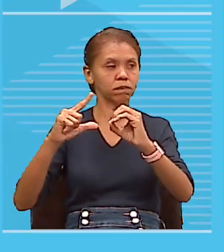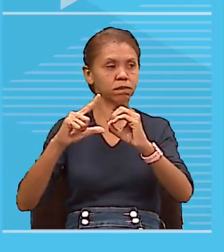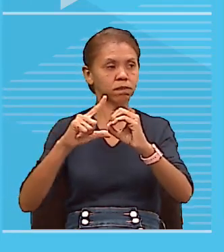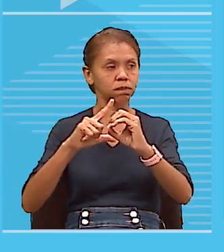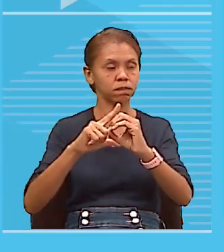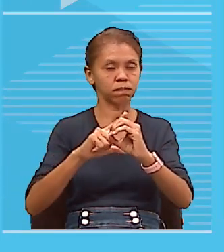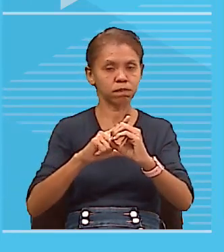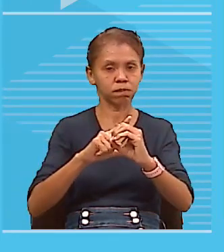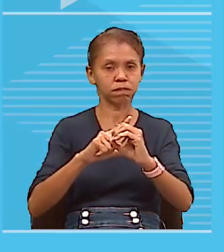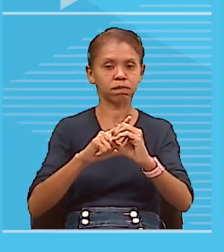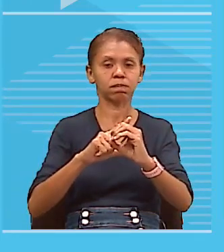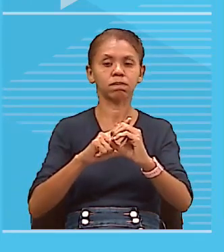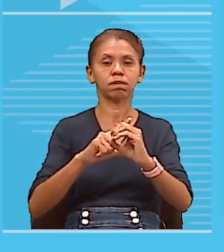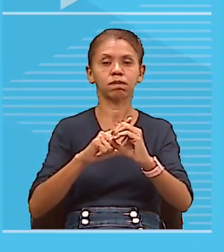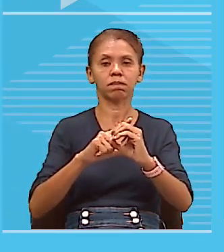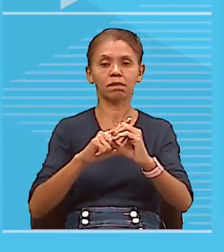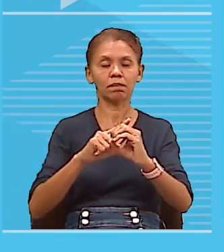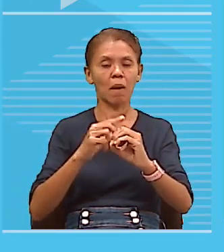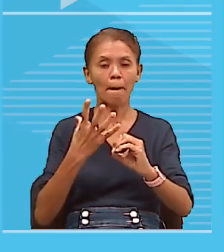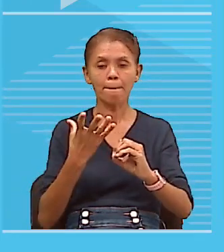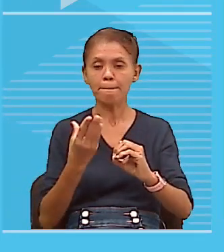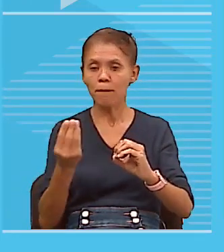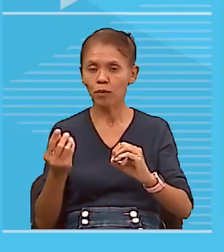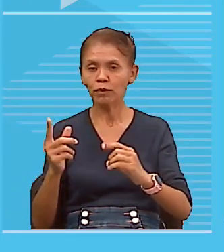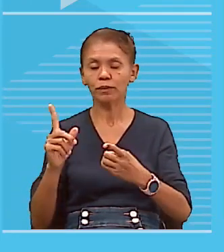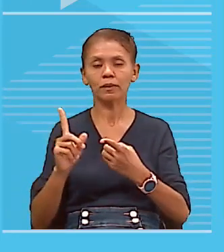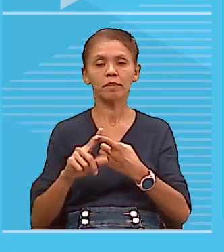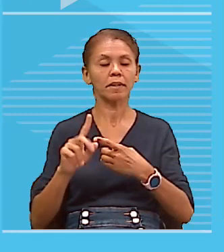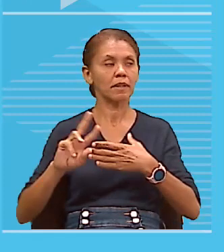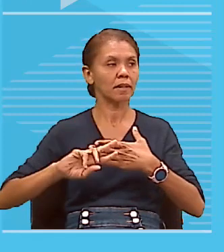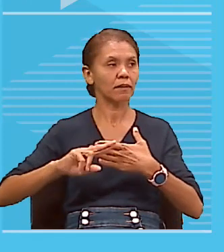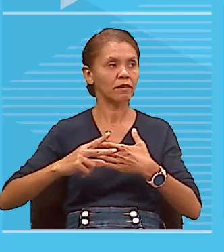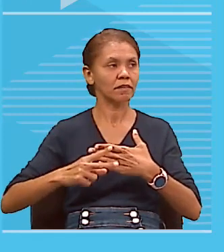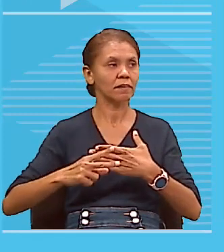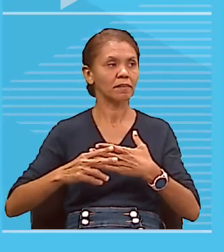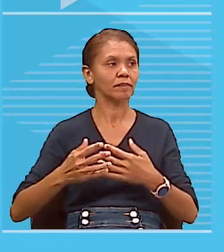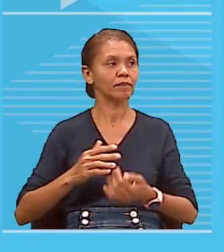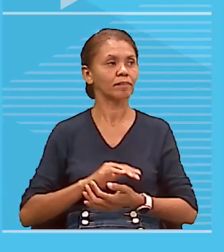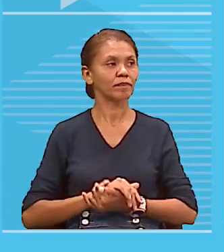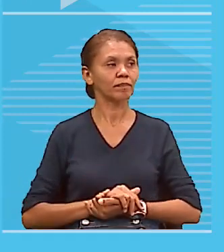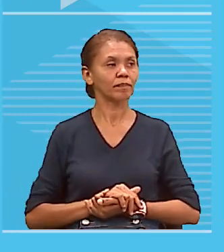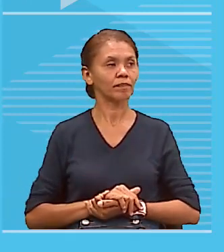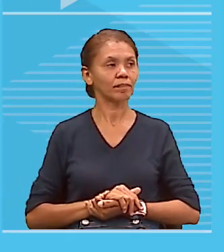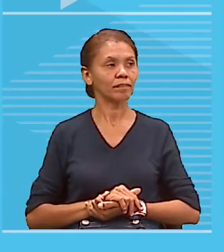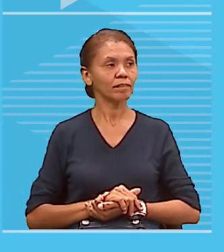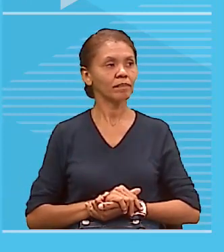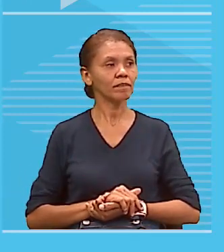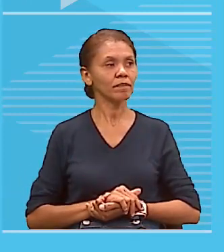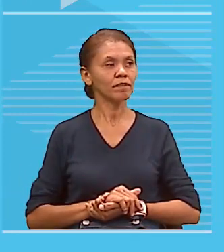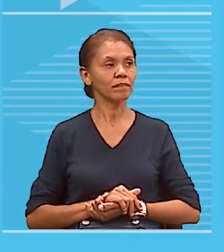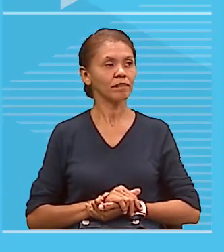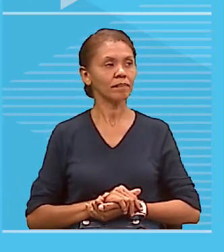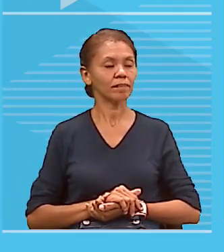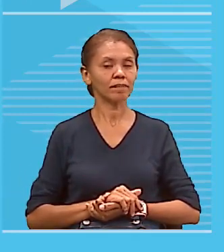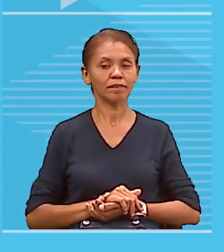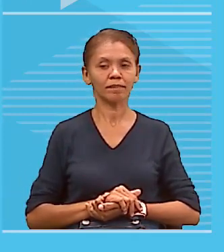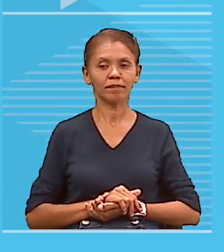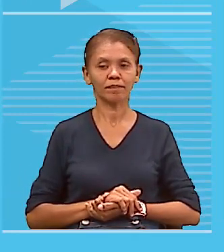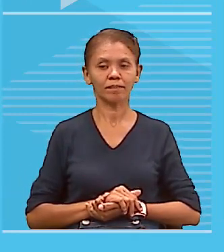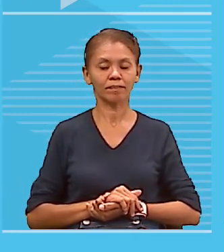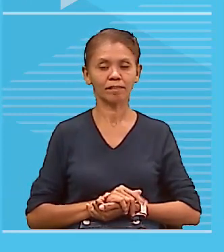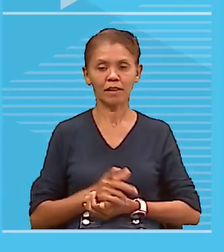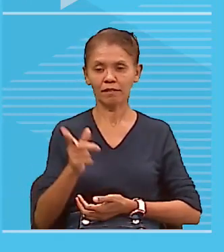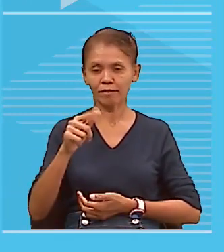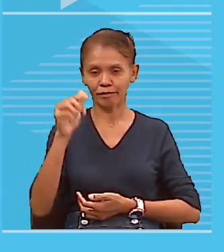Então, quando a gente pergunta assim, contribui, a gente quer saber a causa. Tá certo, gente?